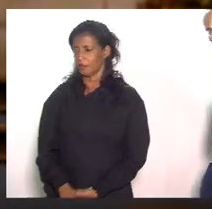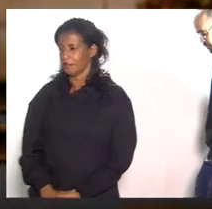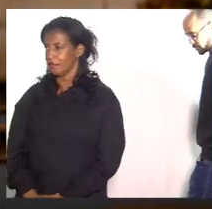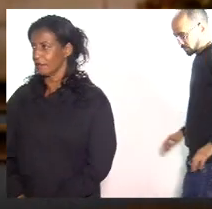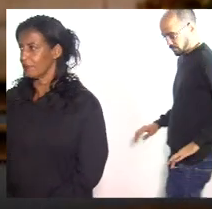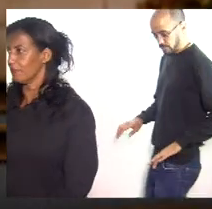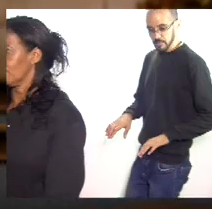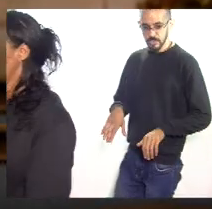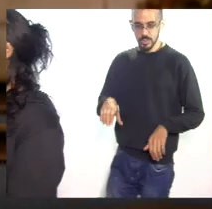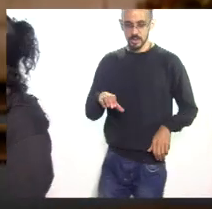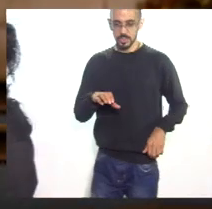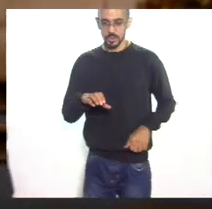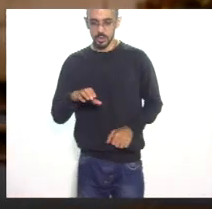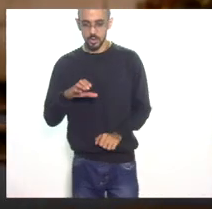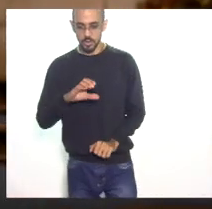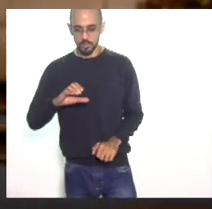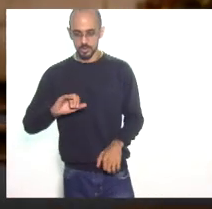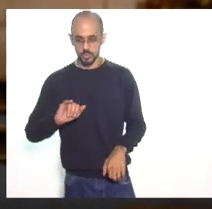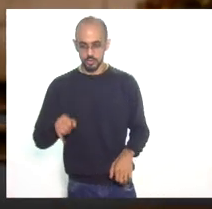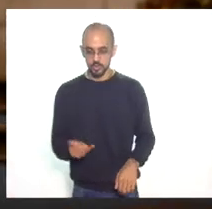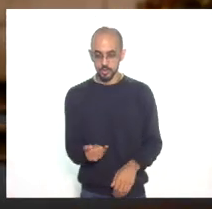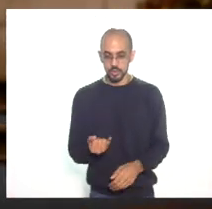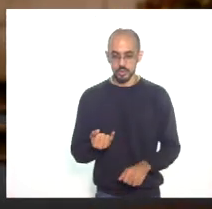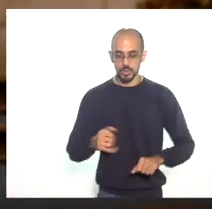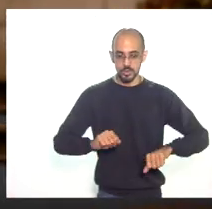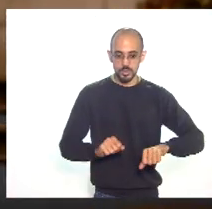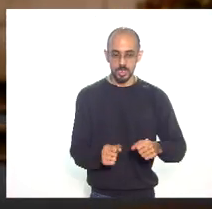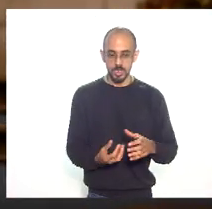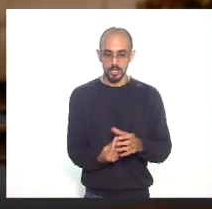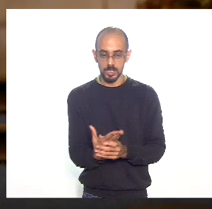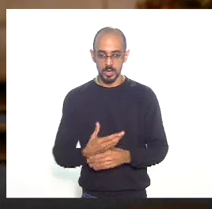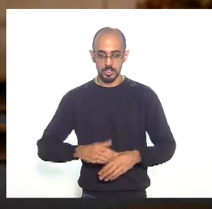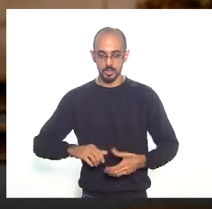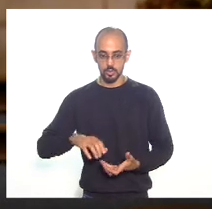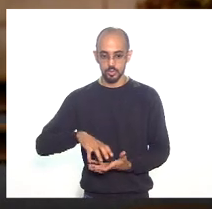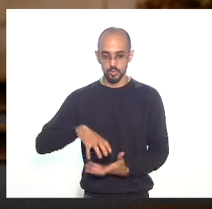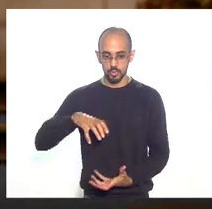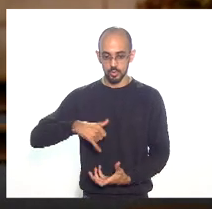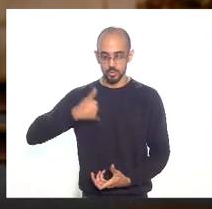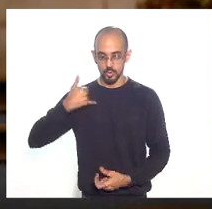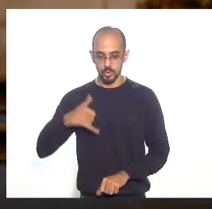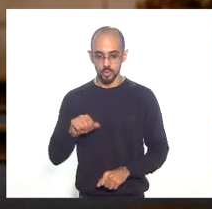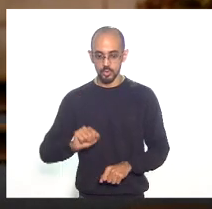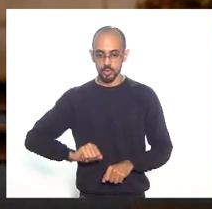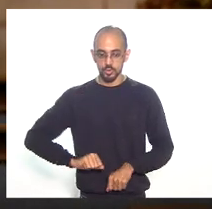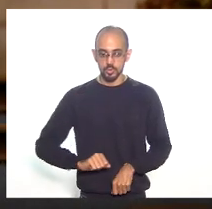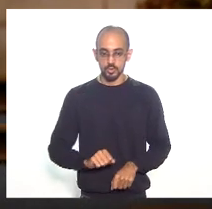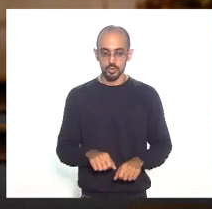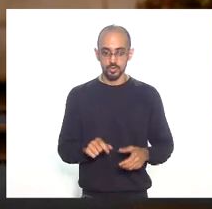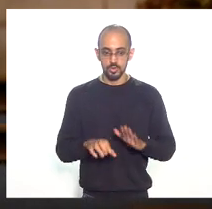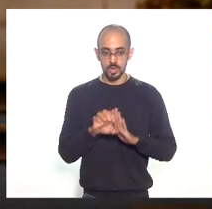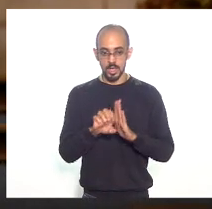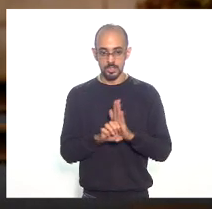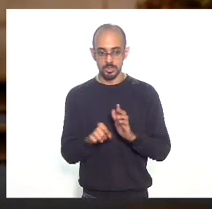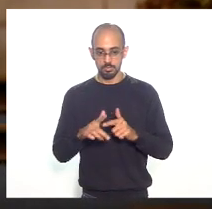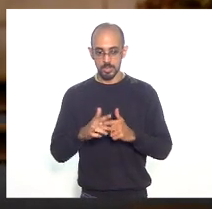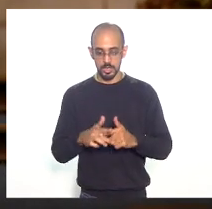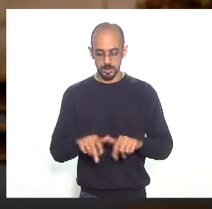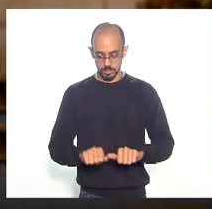Justiça de Educação de Assuntos da Criança do Adolescente e do Idoso de Trabalho e Legislação Social e Seguridade Social às emendas de plenário.